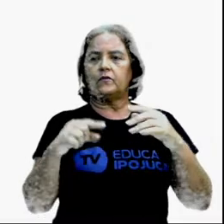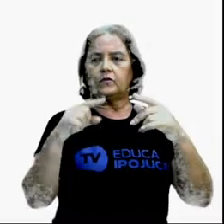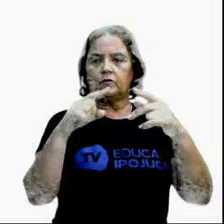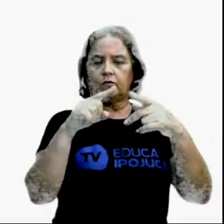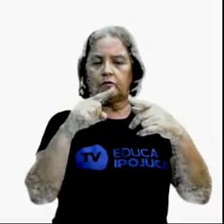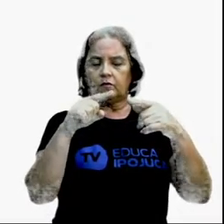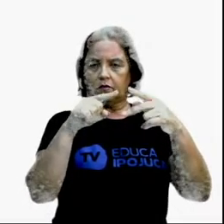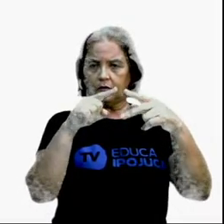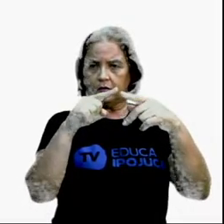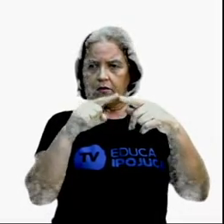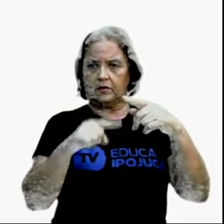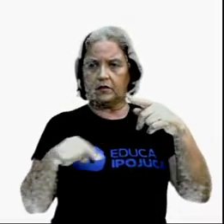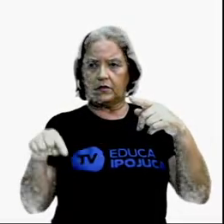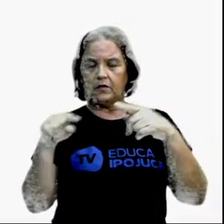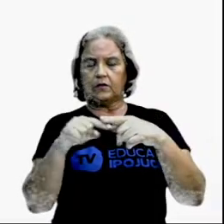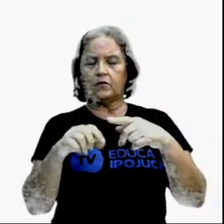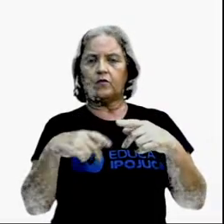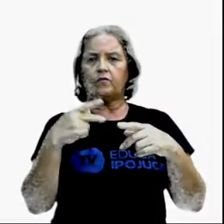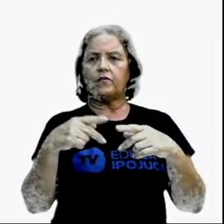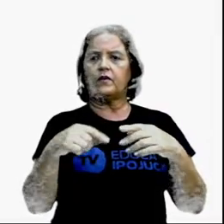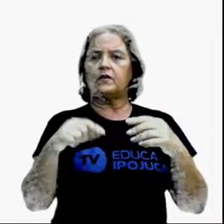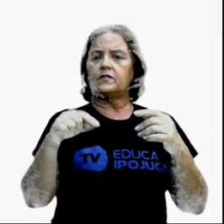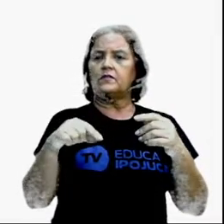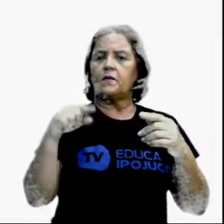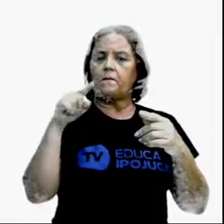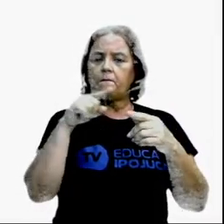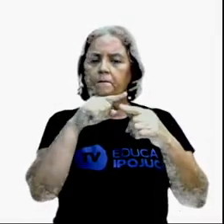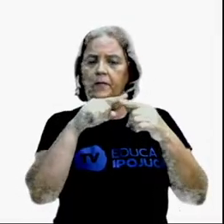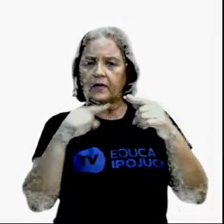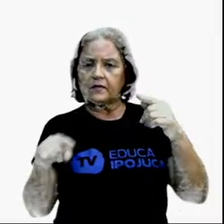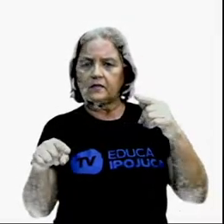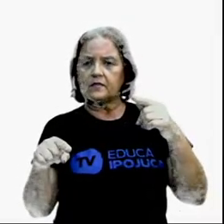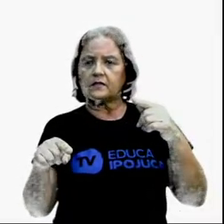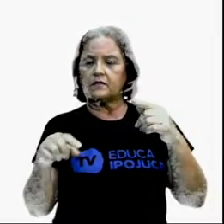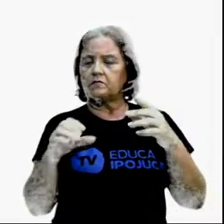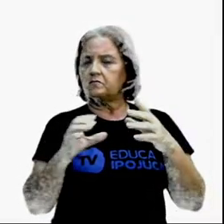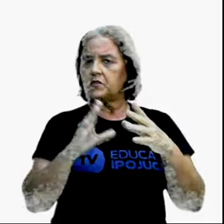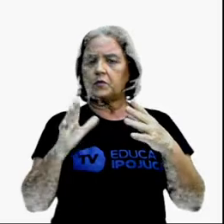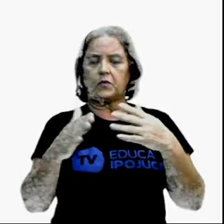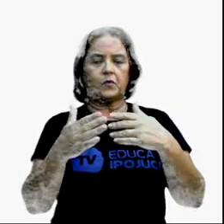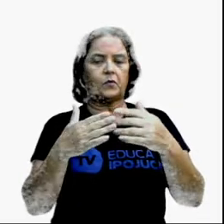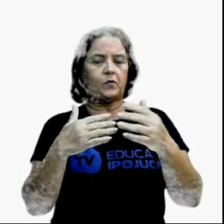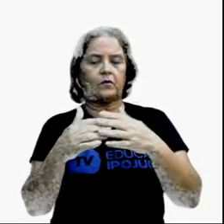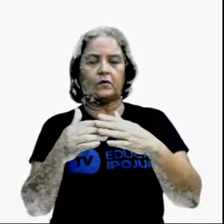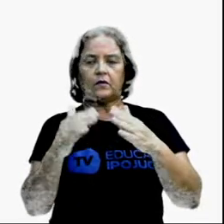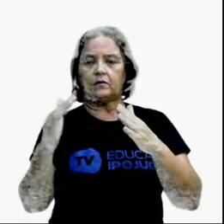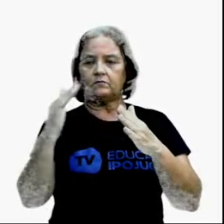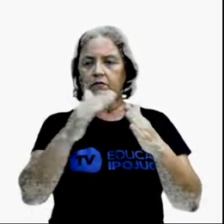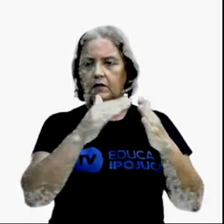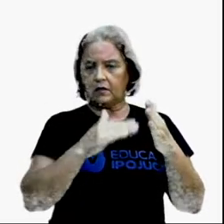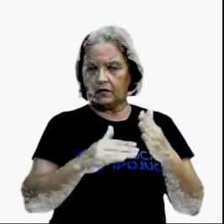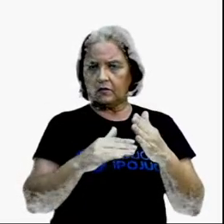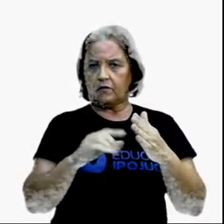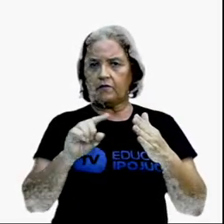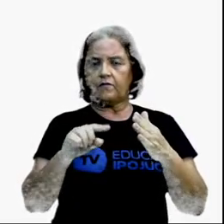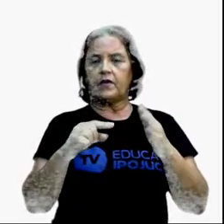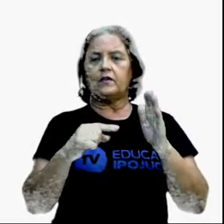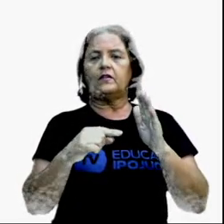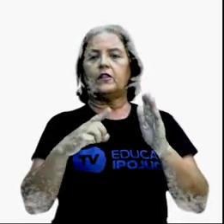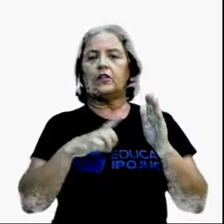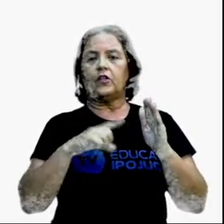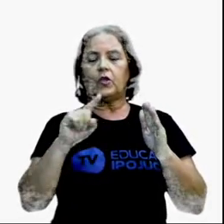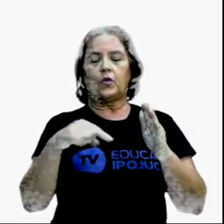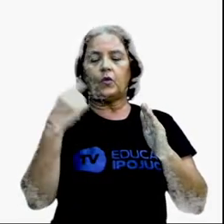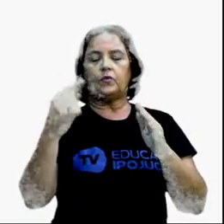um segmento paralelo a qualquer lado de um triângulo, ele vai determinar outro triângulo.